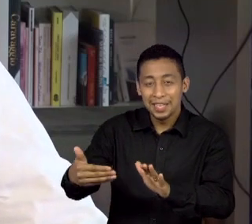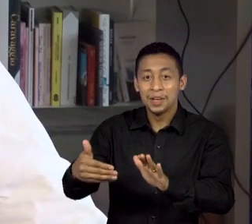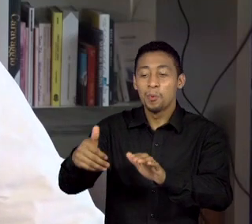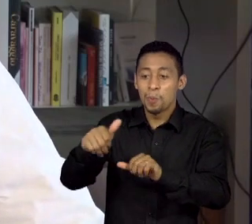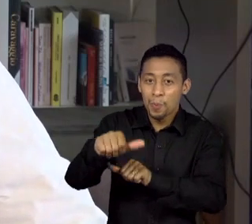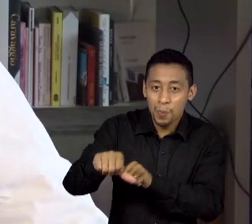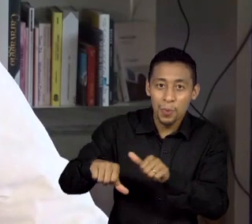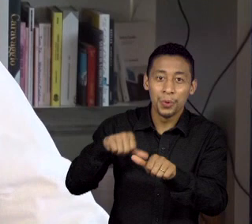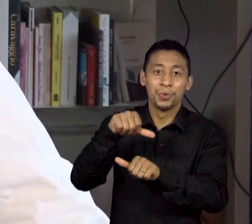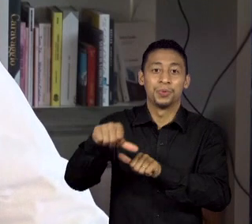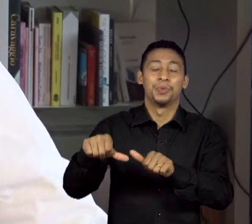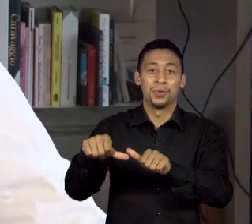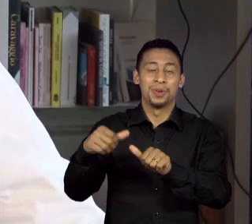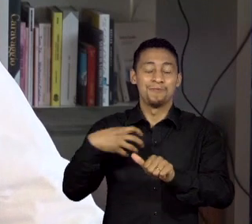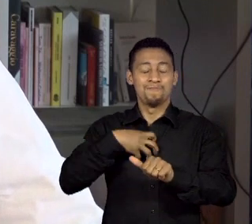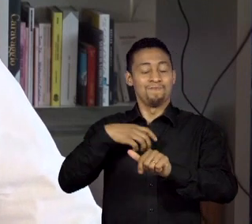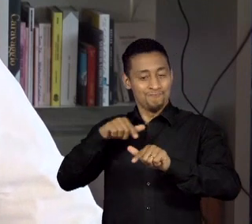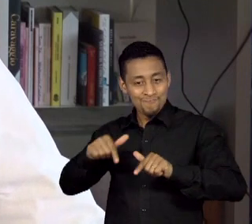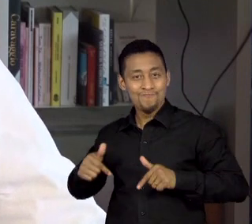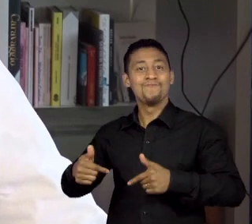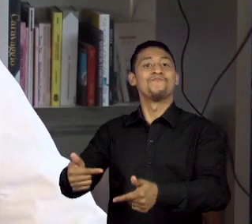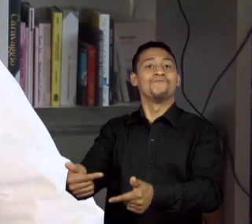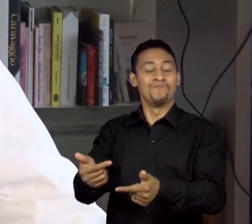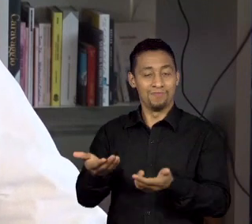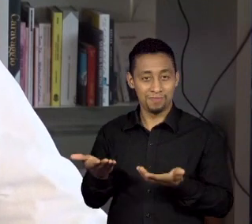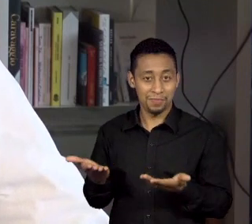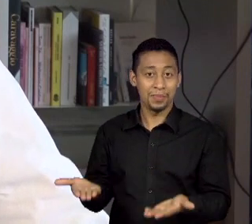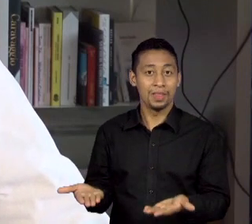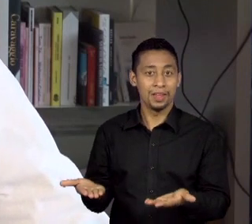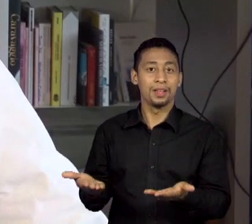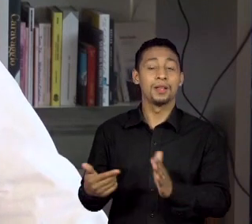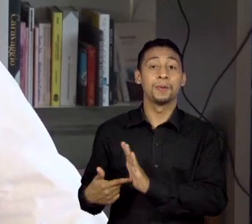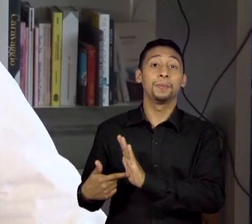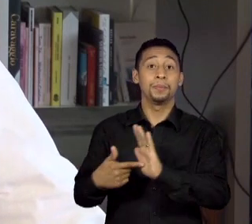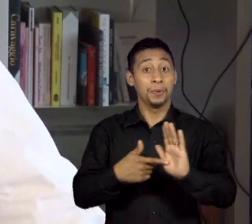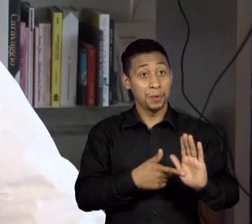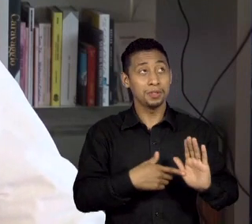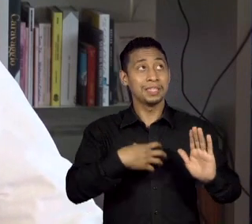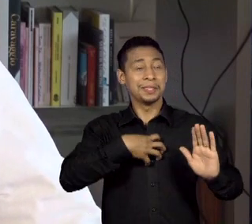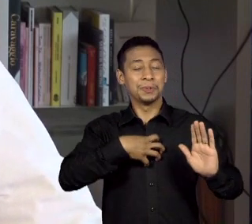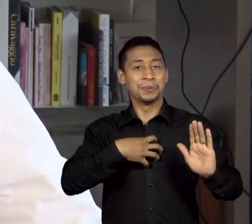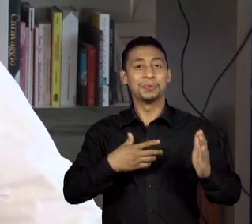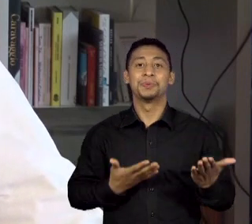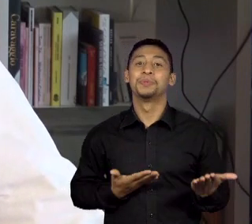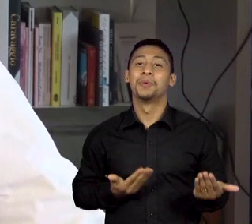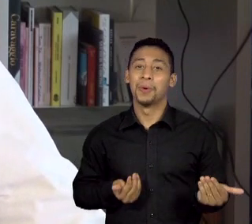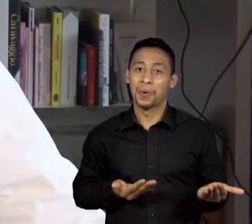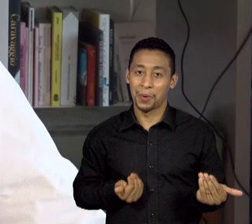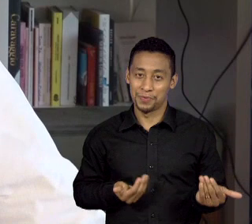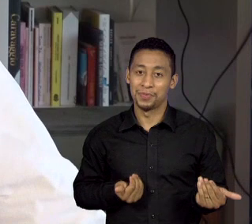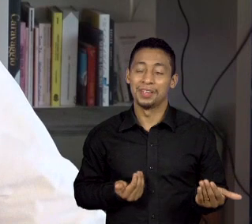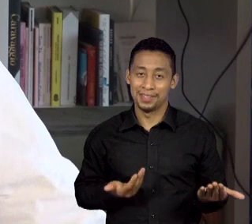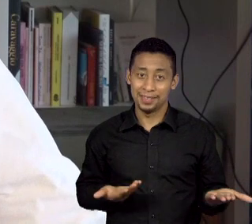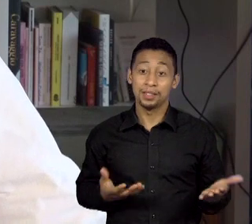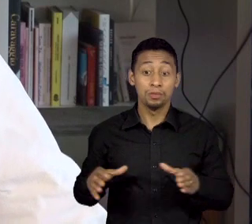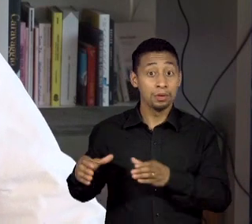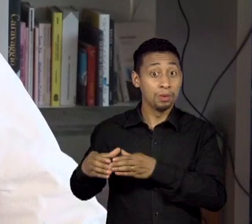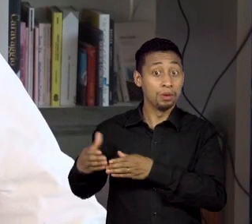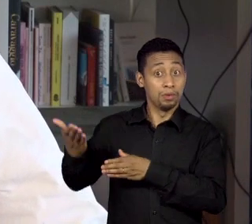final do Marcos, quando ele resolve se engajar e tal, ele se refere, se sente jovem quando era do tempo da ditadura,